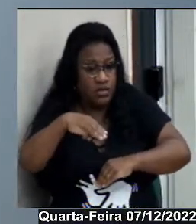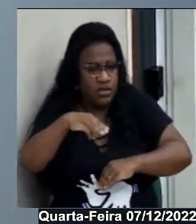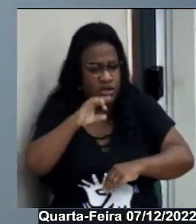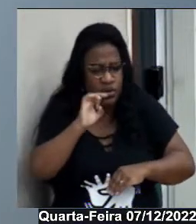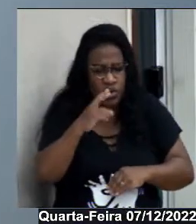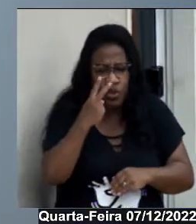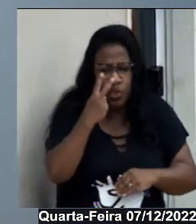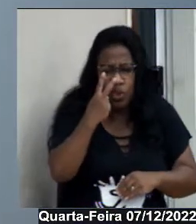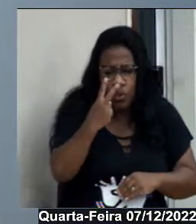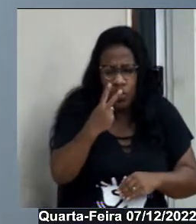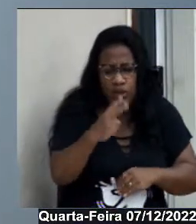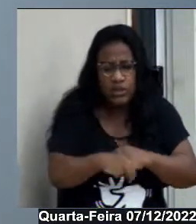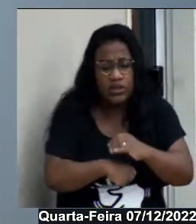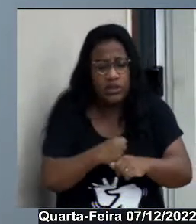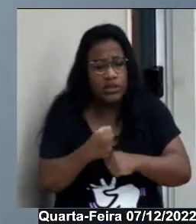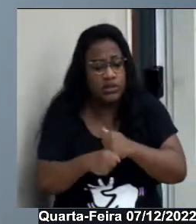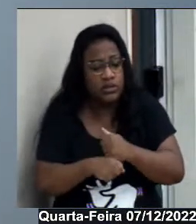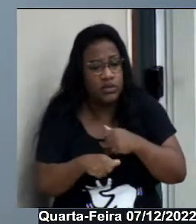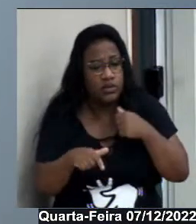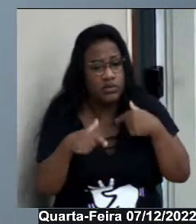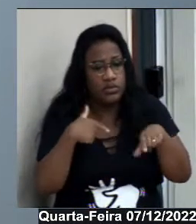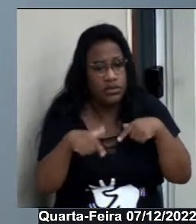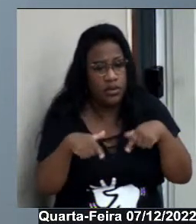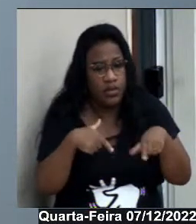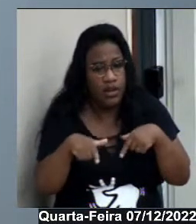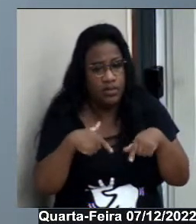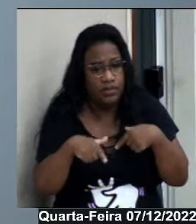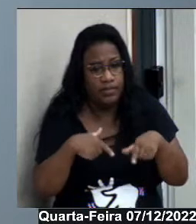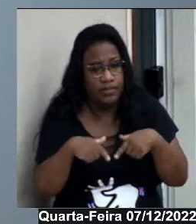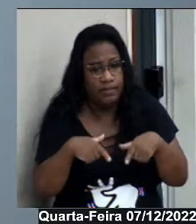apenas 2 anos de trabalho.